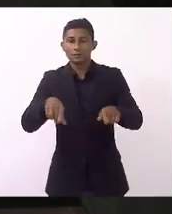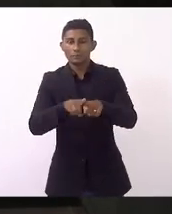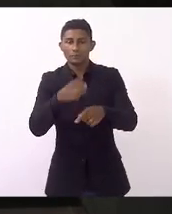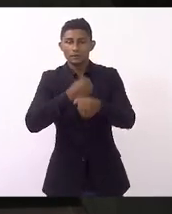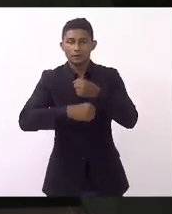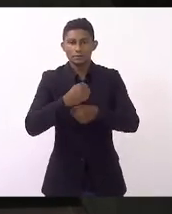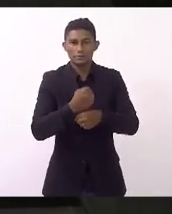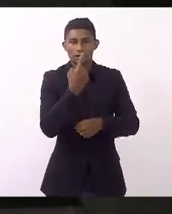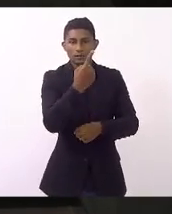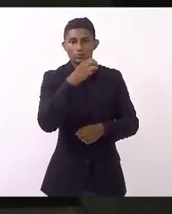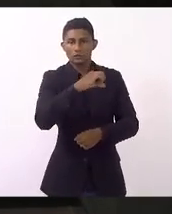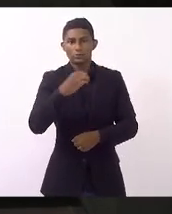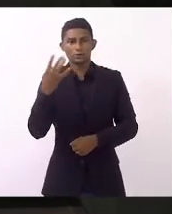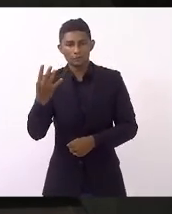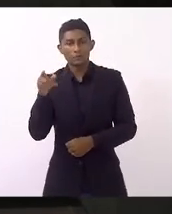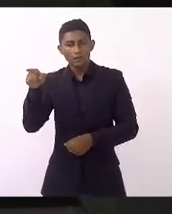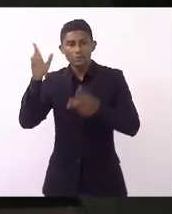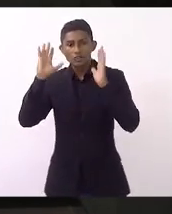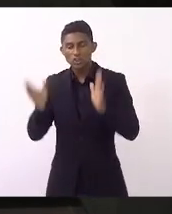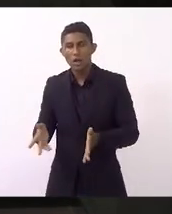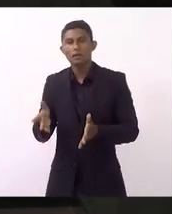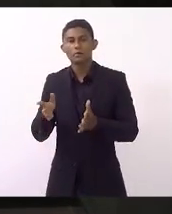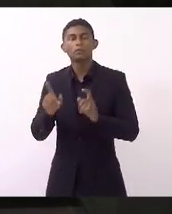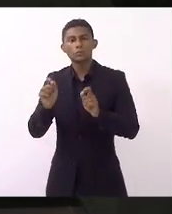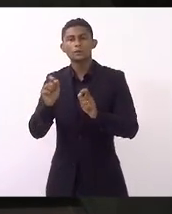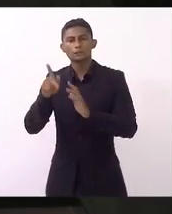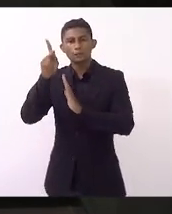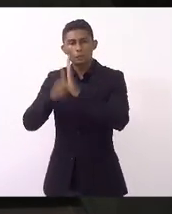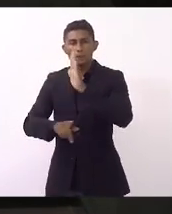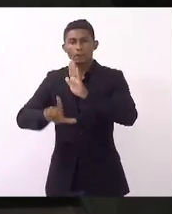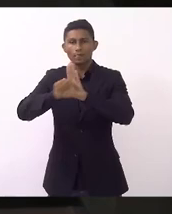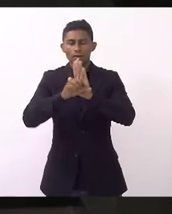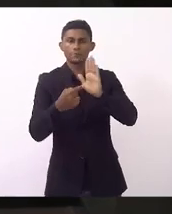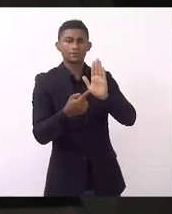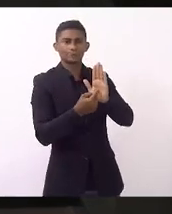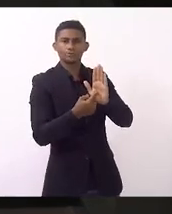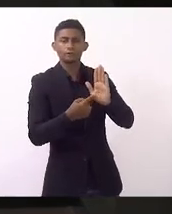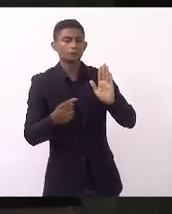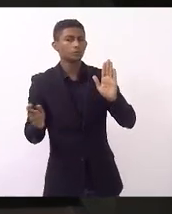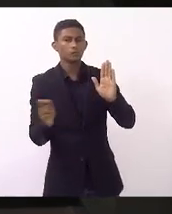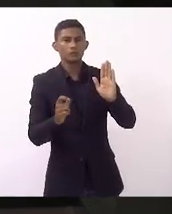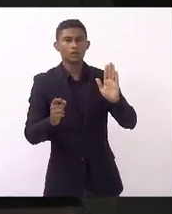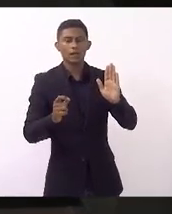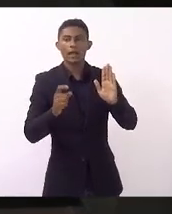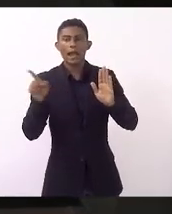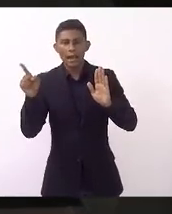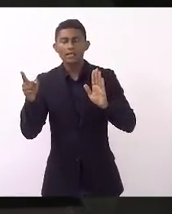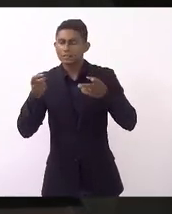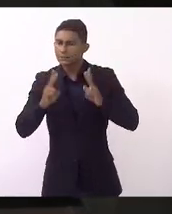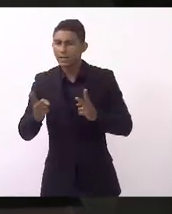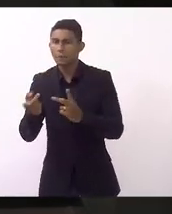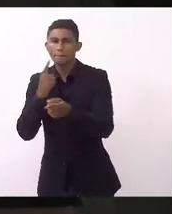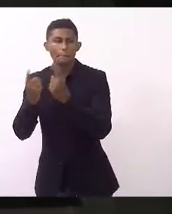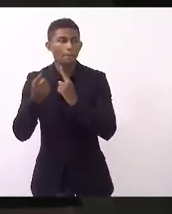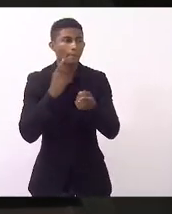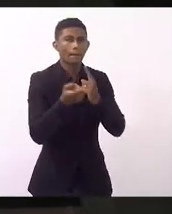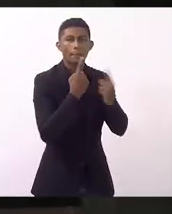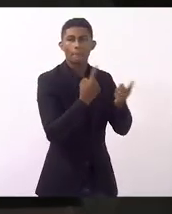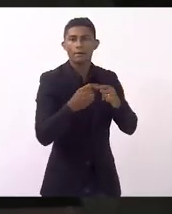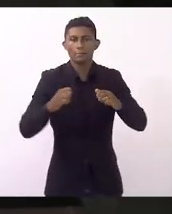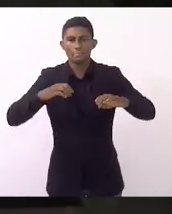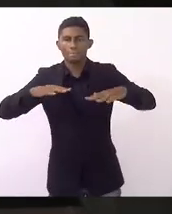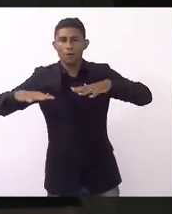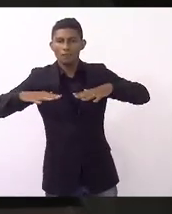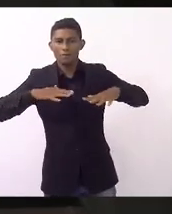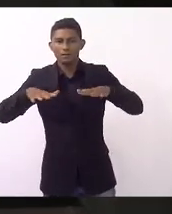Câmara dos Deputados um projeto de lei que, inclusive, tinha origem no diálogo permanente que ele mantinha com os movimentos da educação,